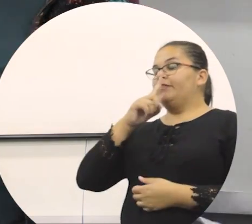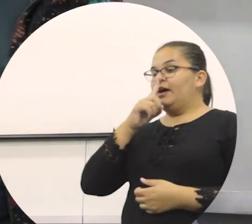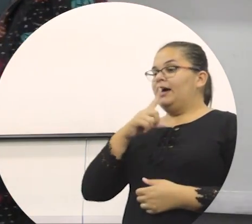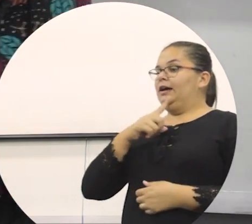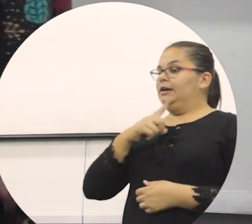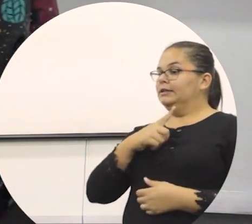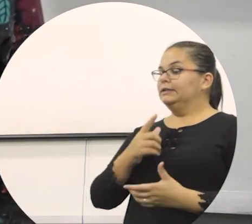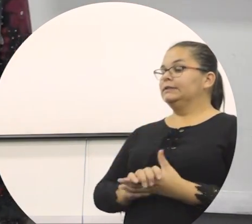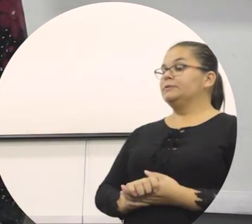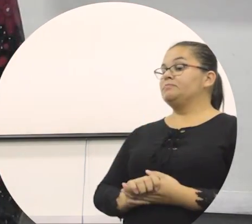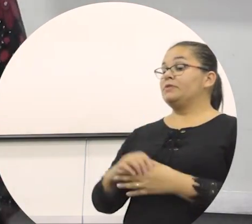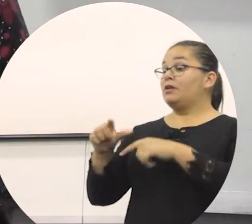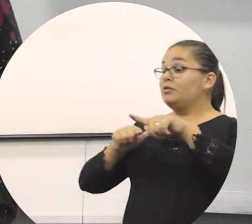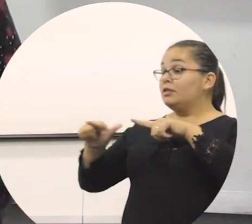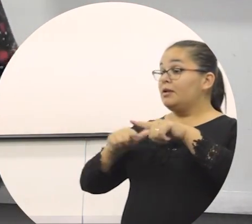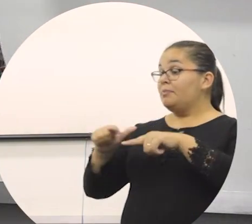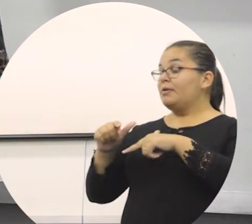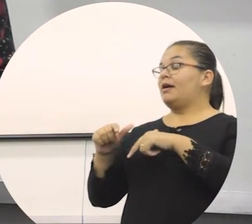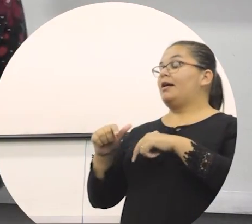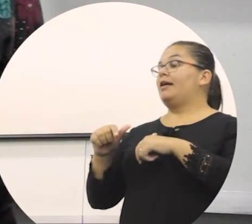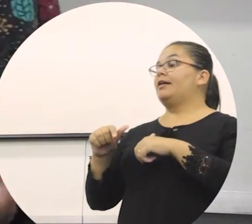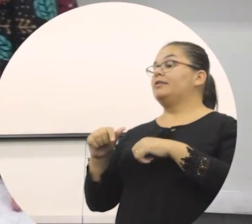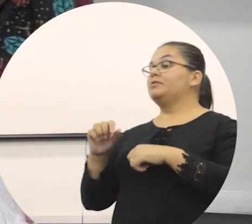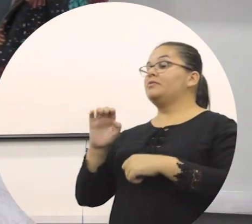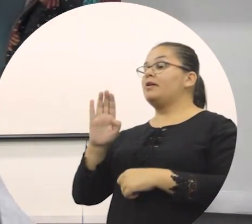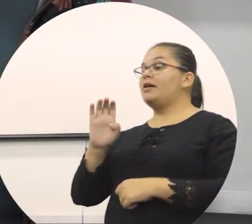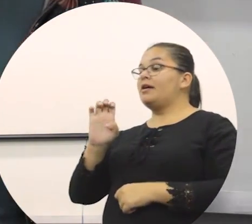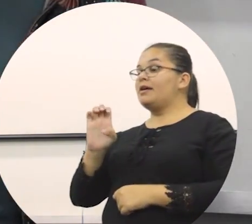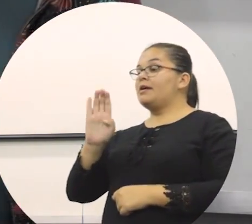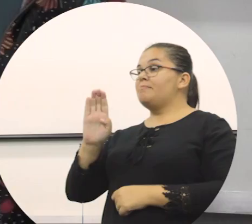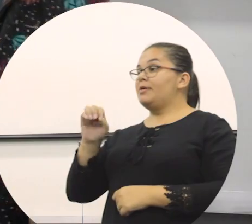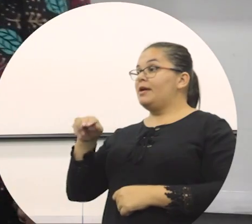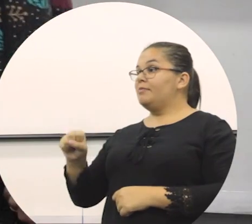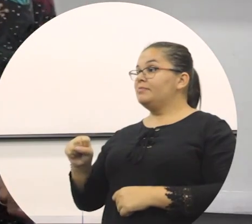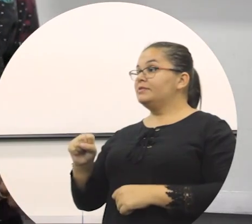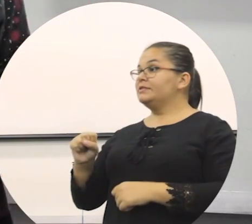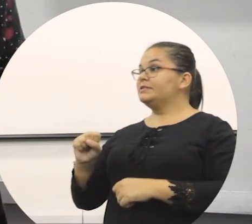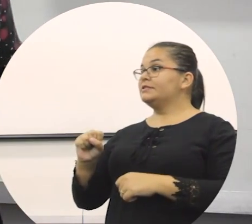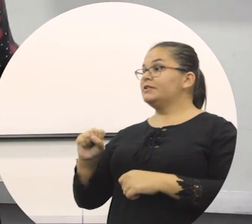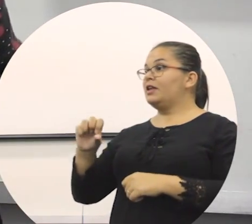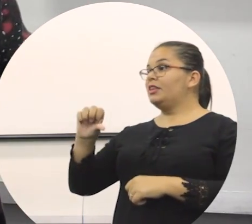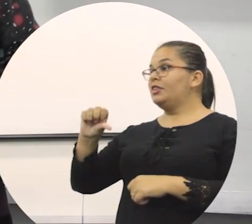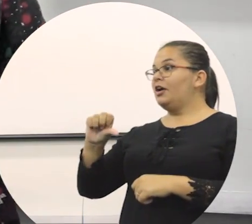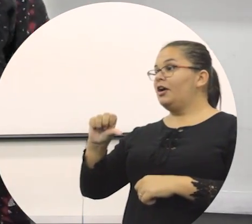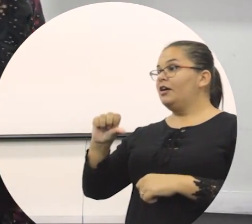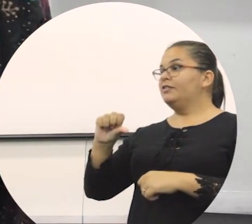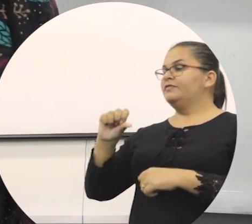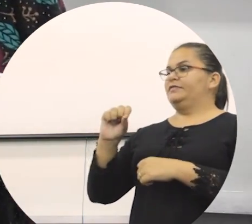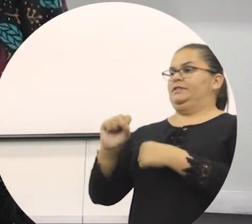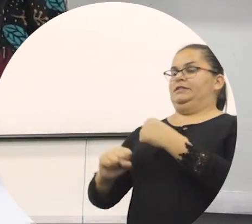na EMEBS há 9 anos, a Cláudia, como você faz agora, mas ela trabalhou 20 anos lá. E